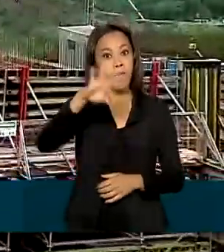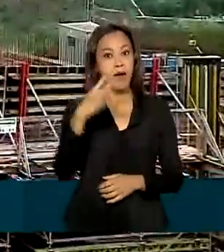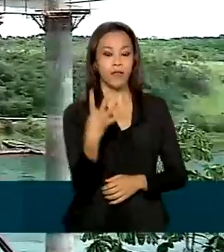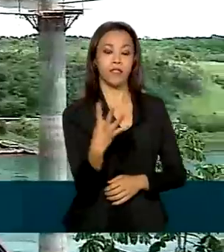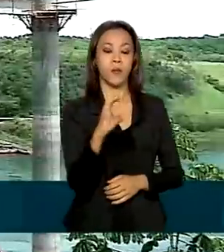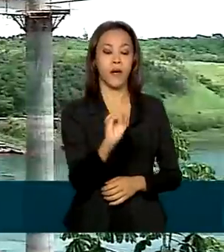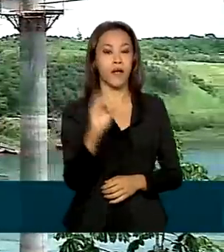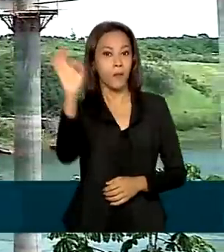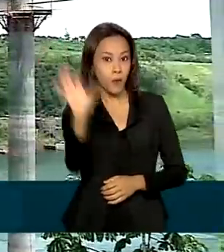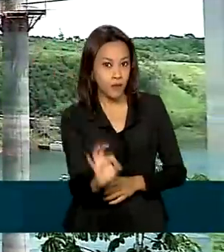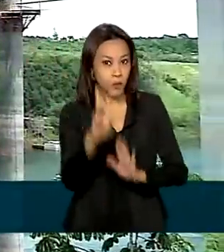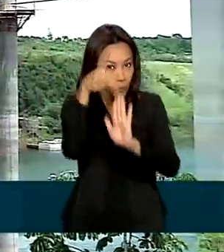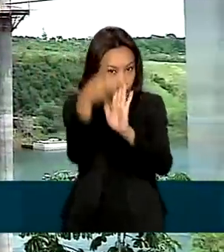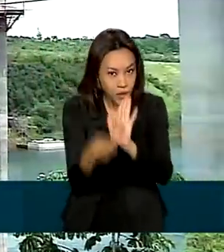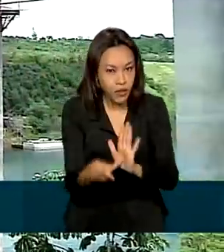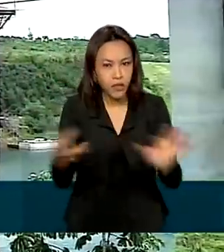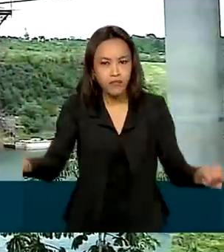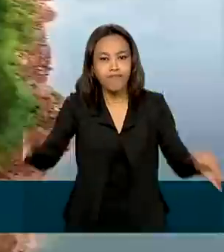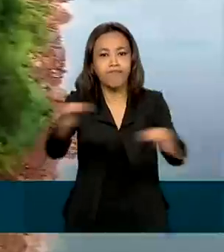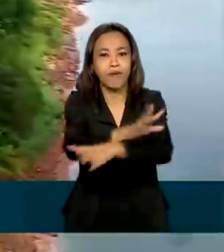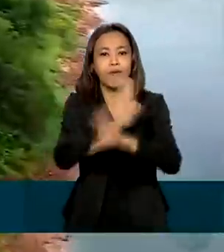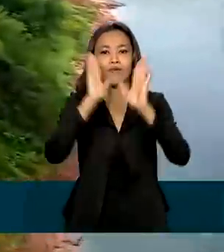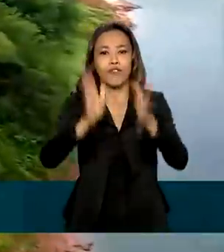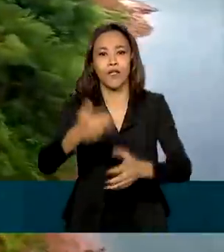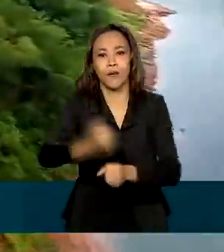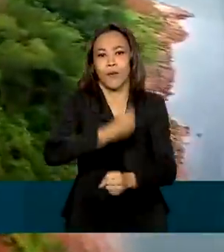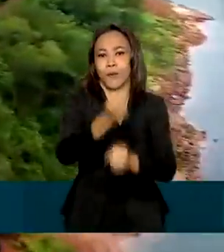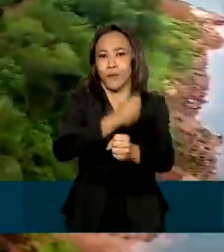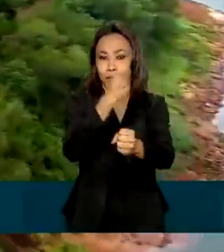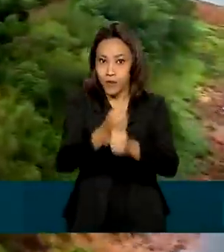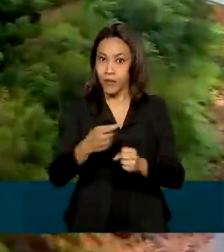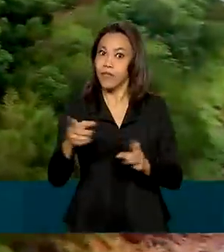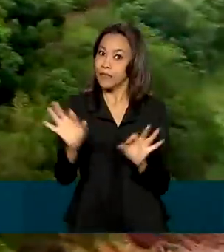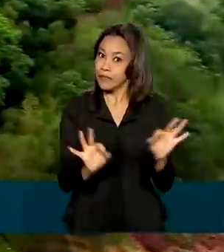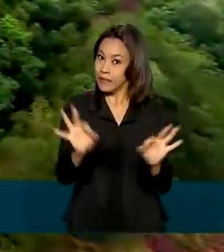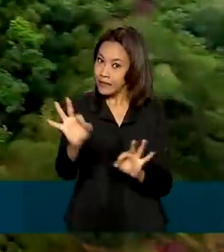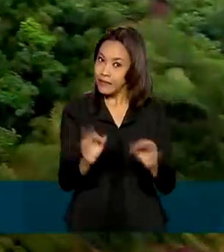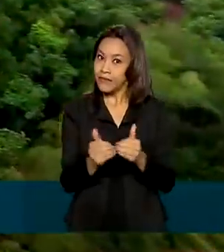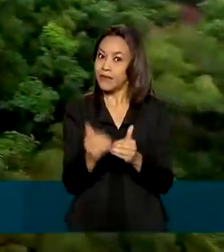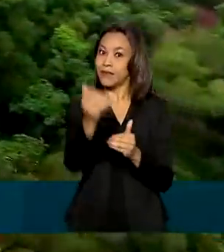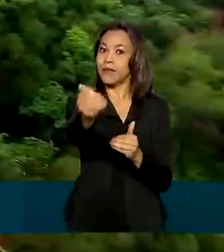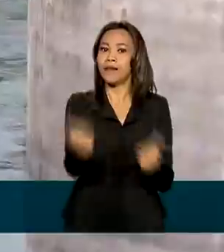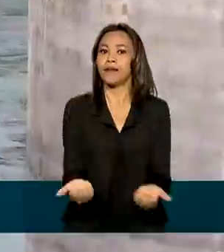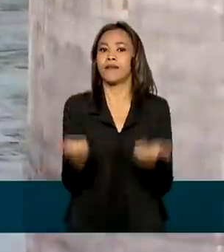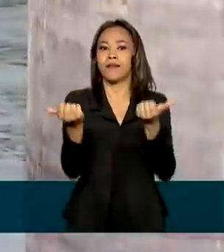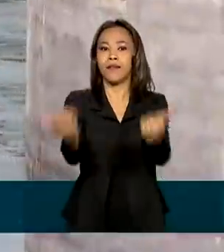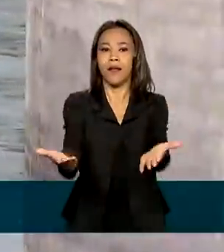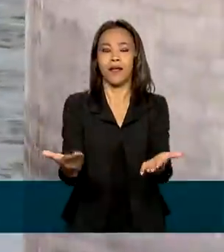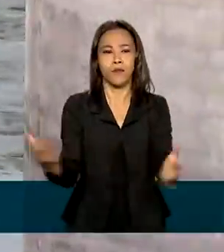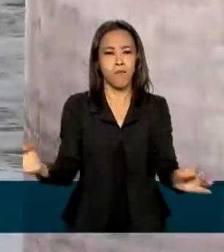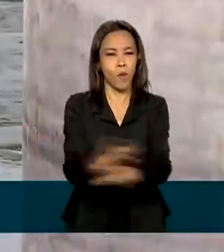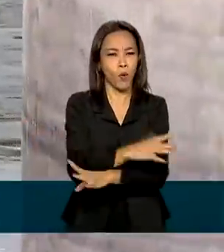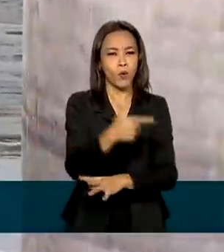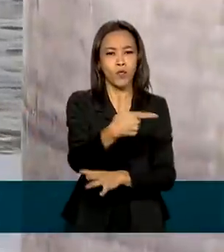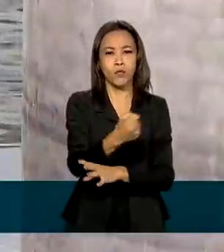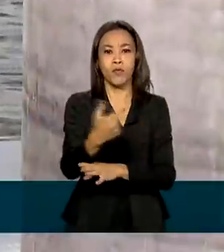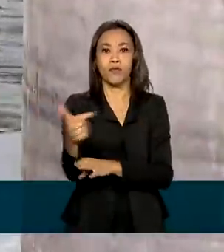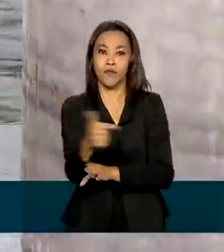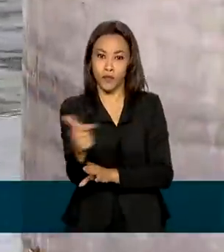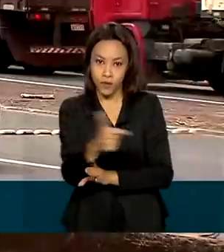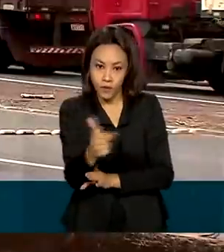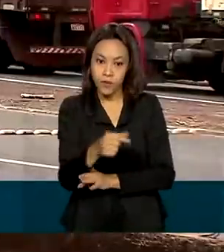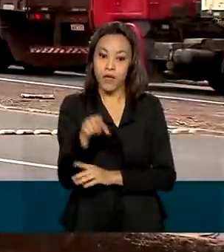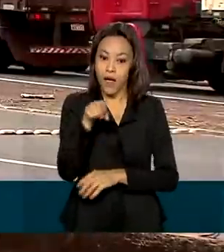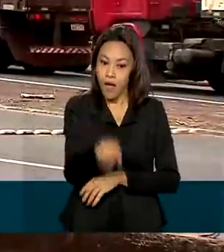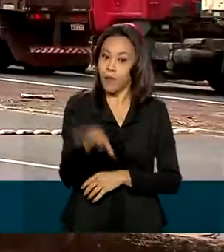projeto da ponte de integração já foi concluída. E a previsão é de que seja entregue em 2022. A ideia é que ela seja